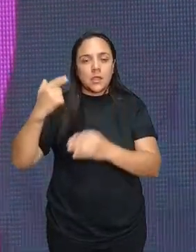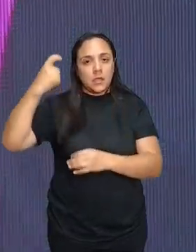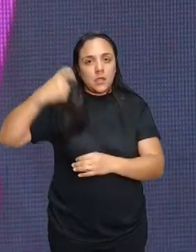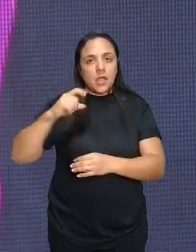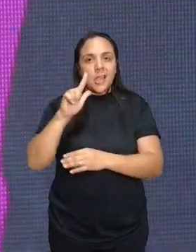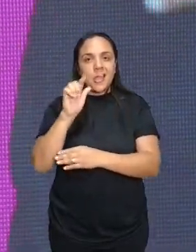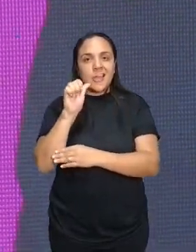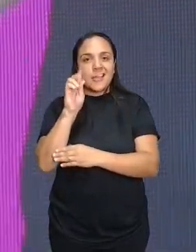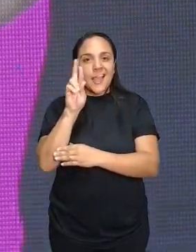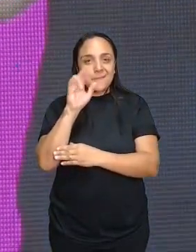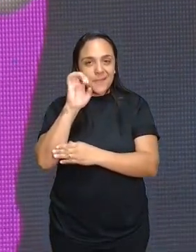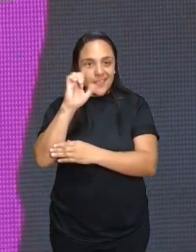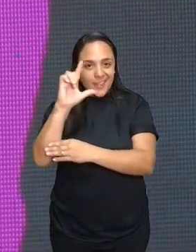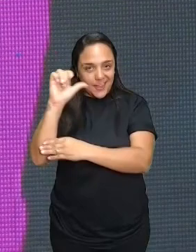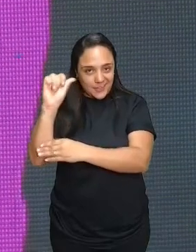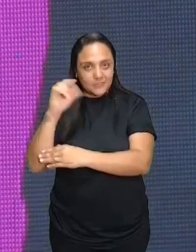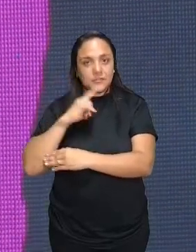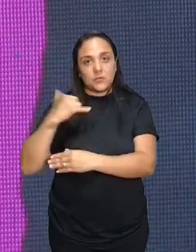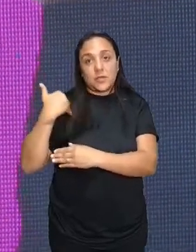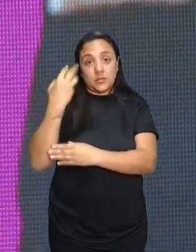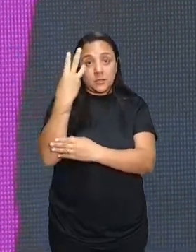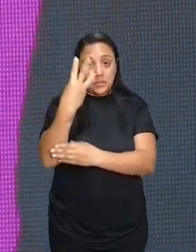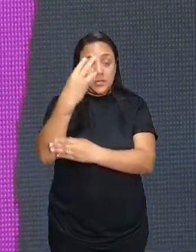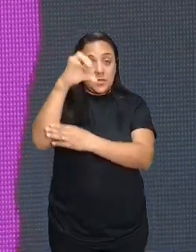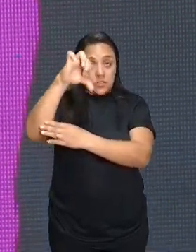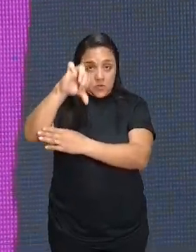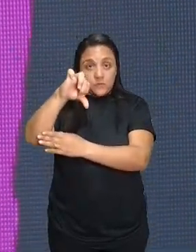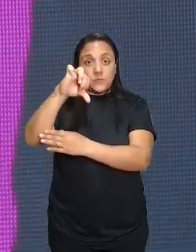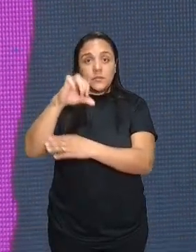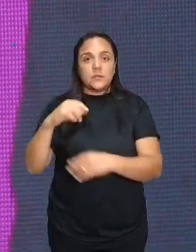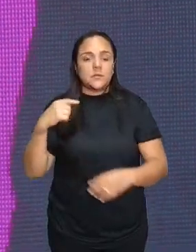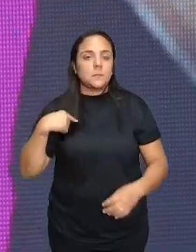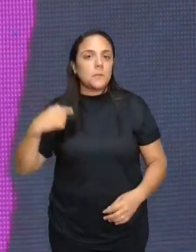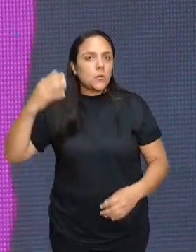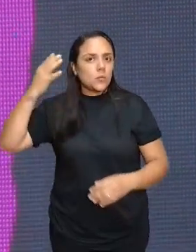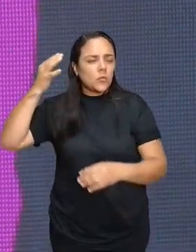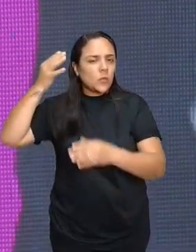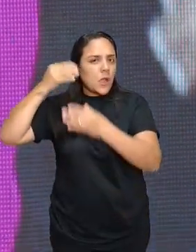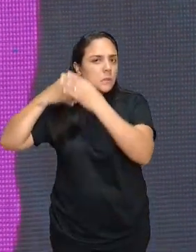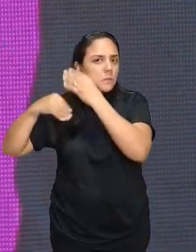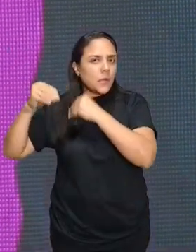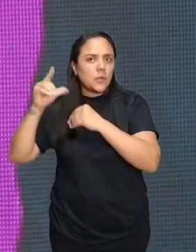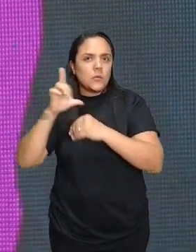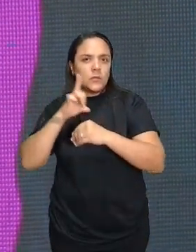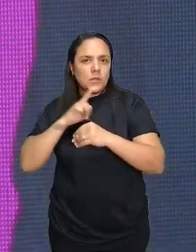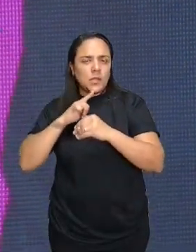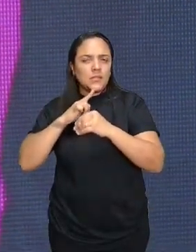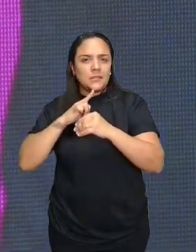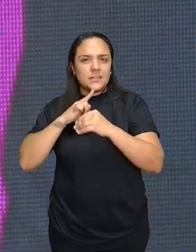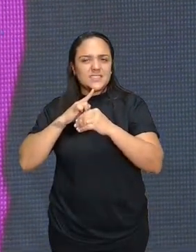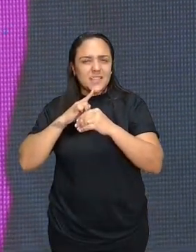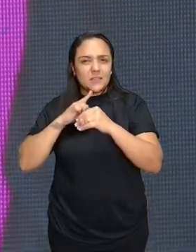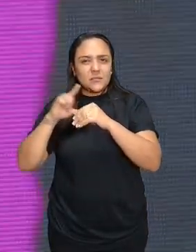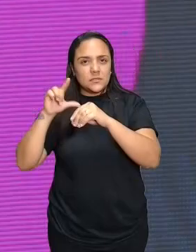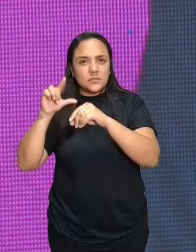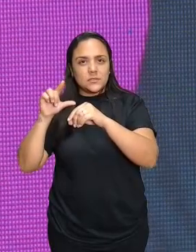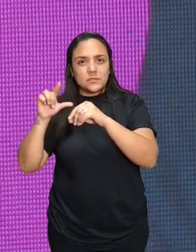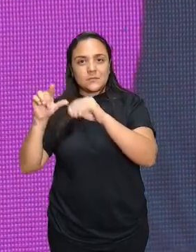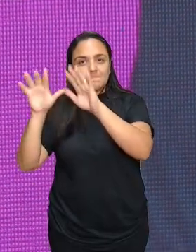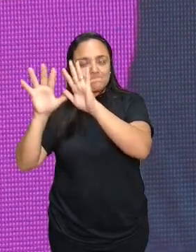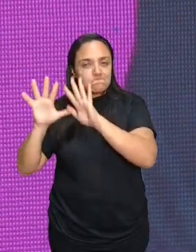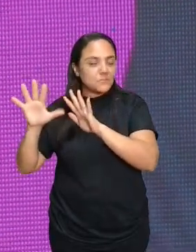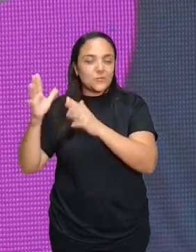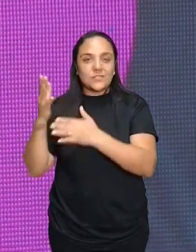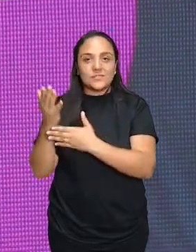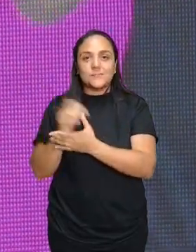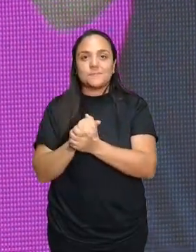tenho 39 anos, o meu cabelo é grisalho, por escolha. E